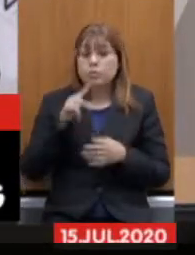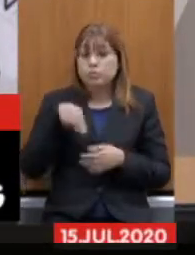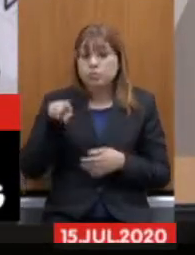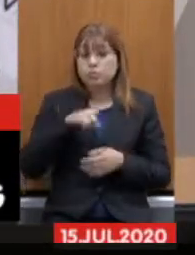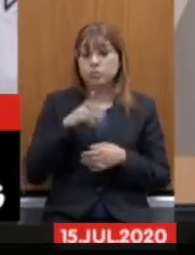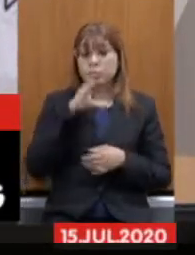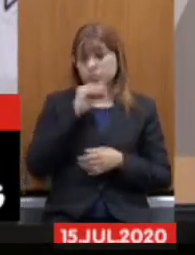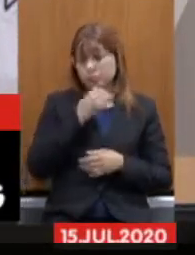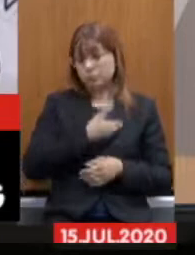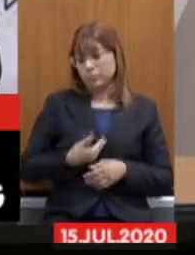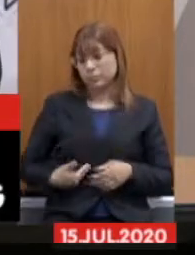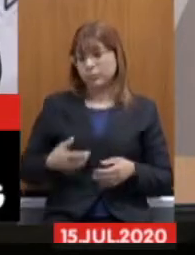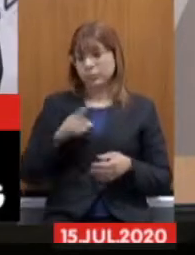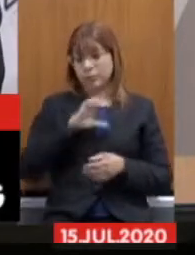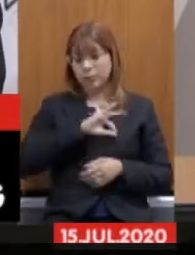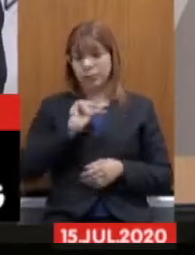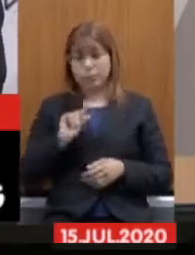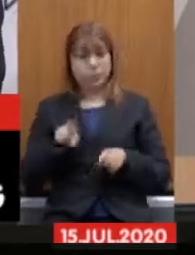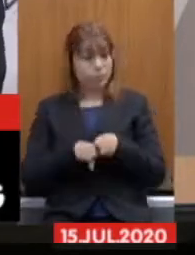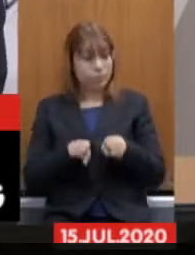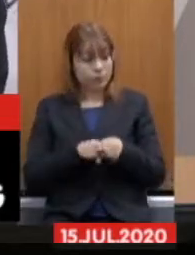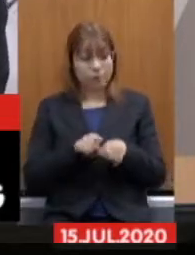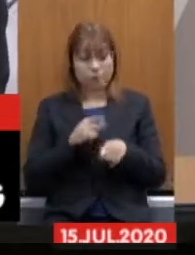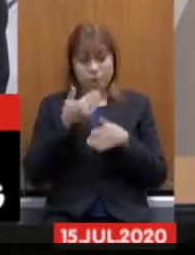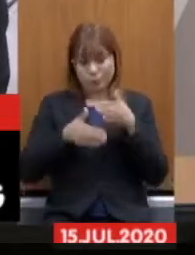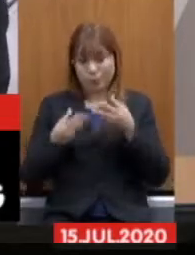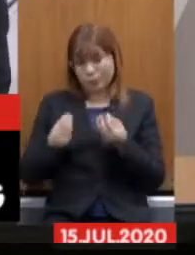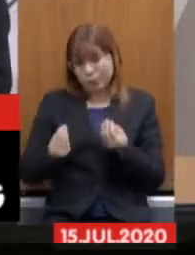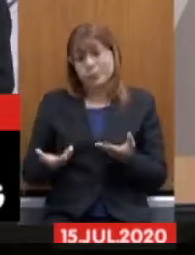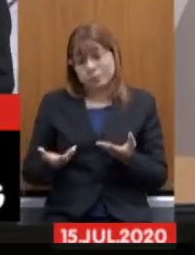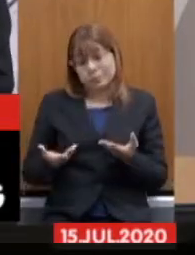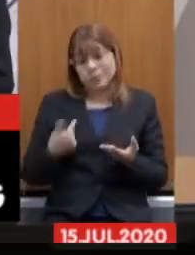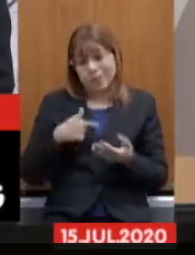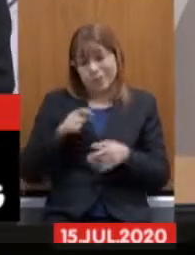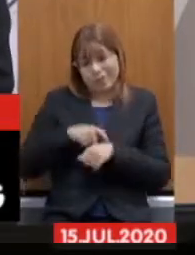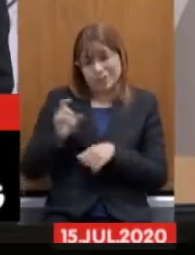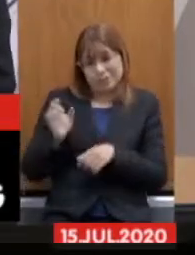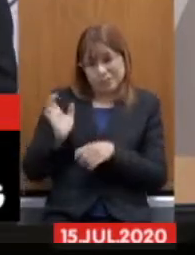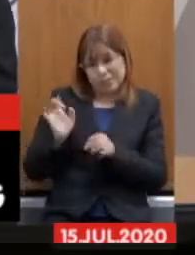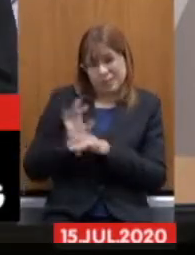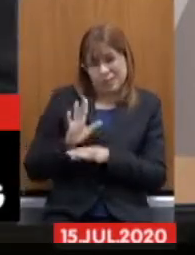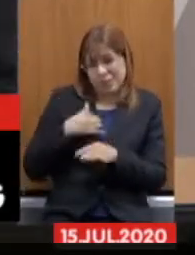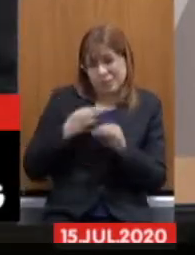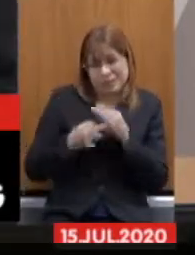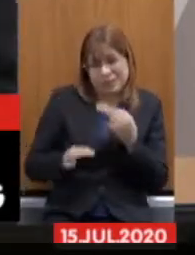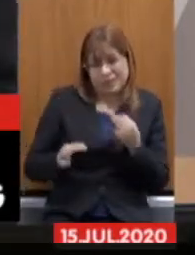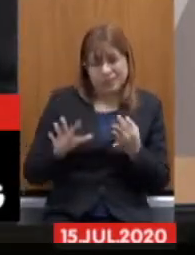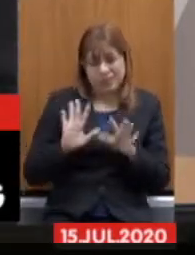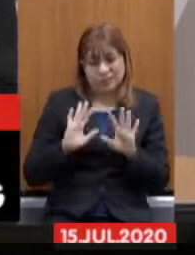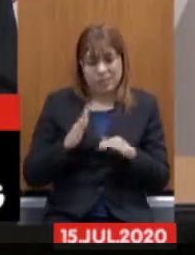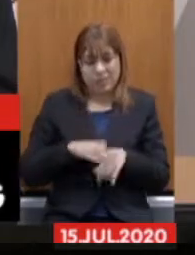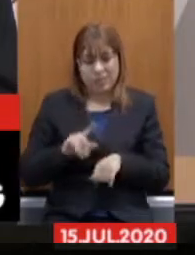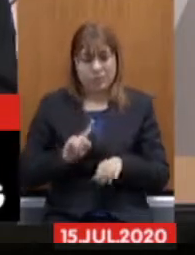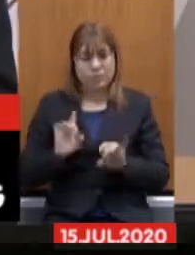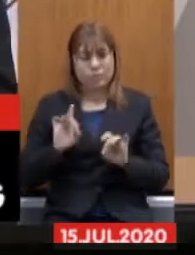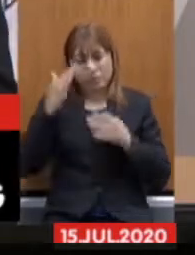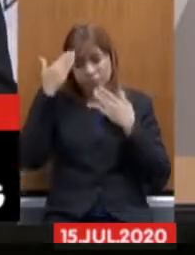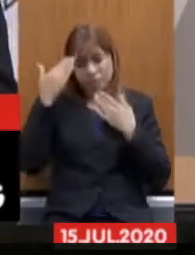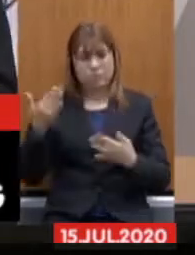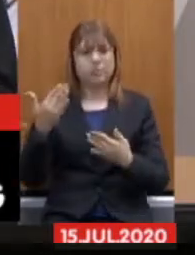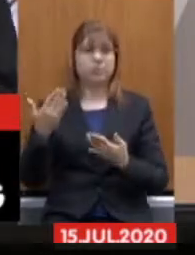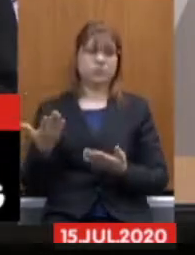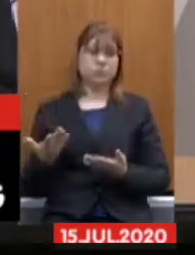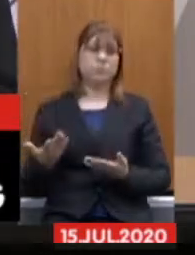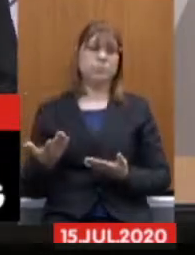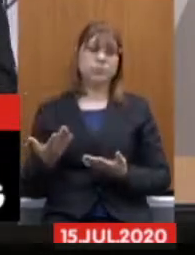dos vinte por cento é muito importante para ele enfim é até porque eu já estou o tempo eu não vou me alongar muito não queria agradecer muito